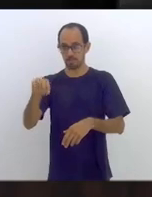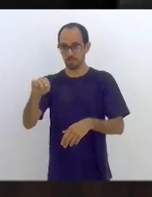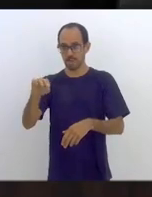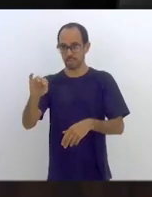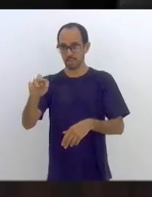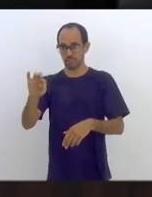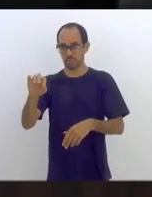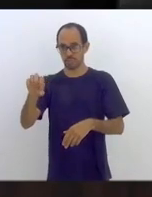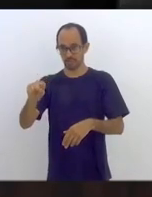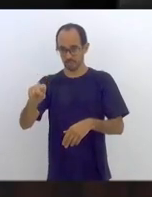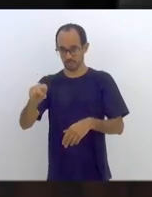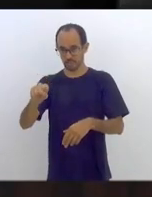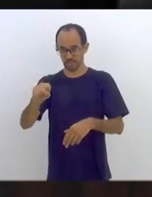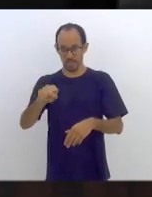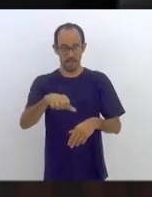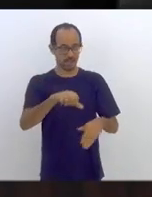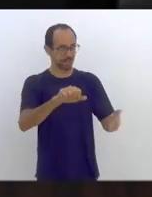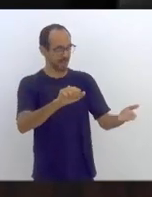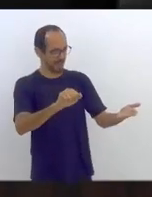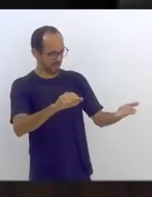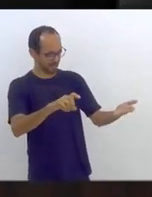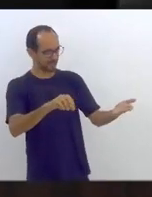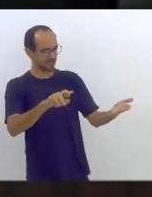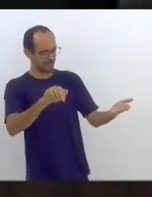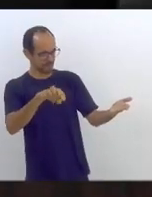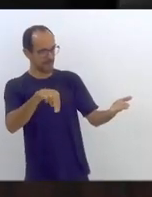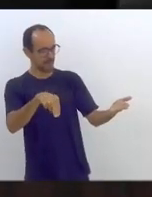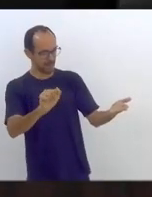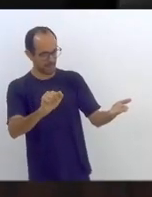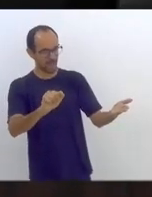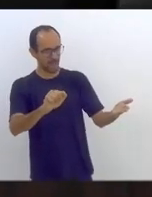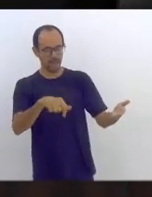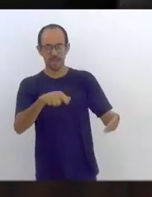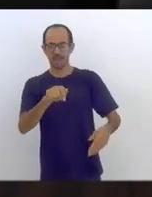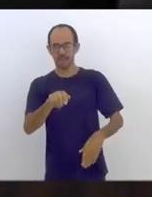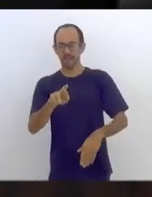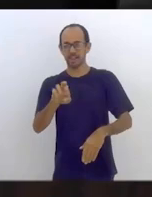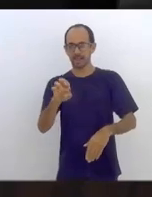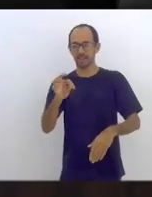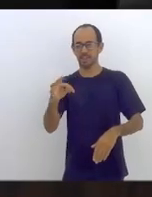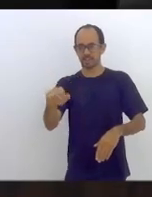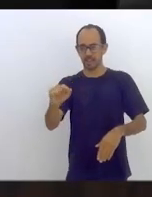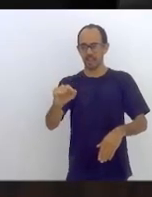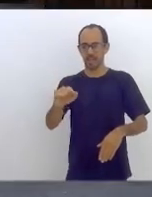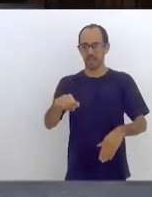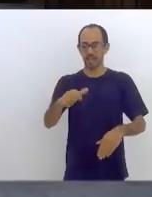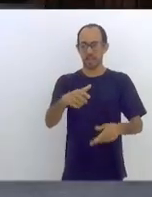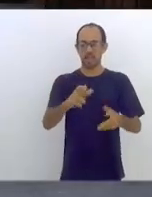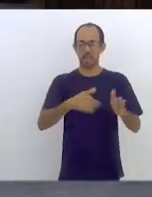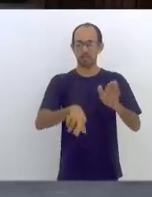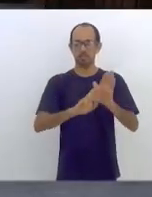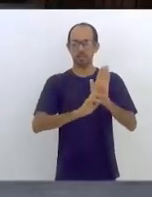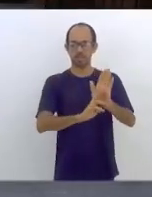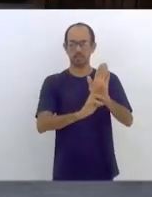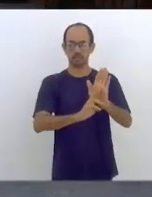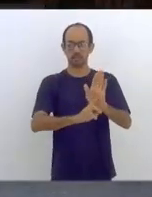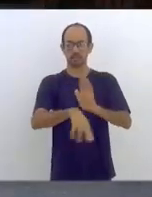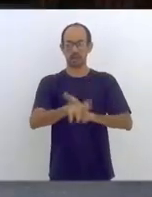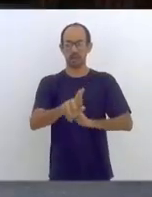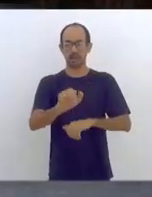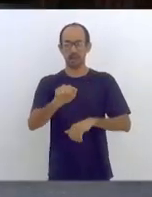nossa querida Adriana Greta, representando a maravilhosa Renata